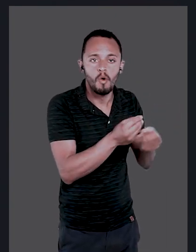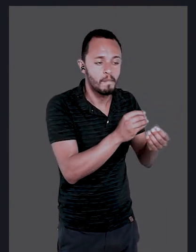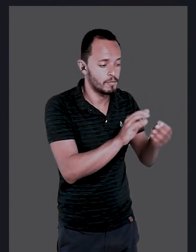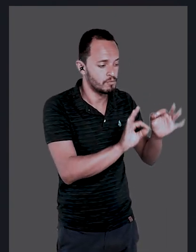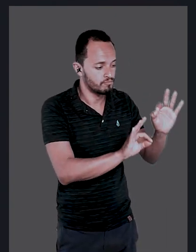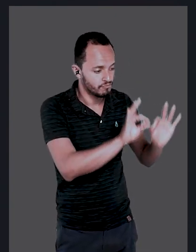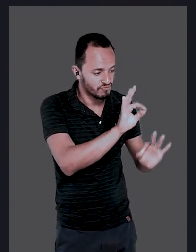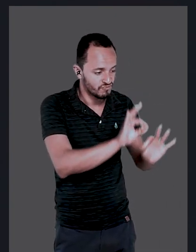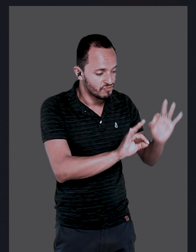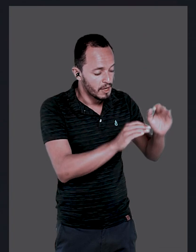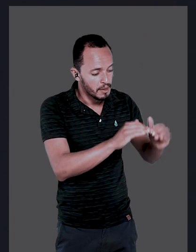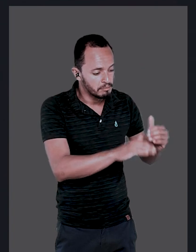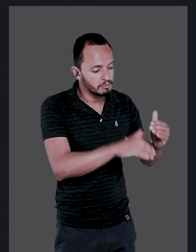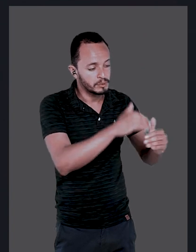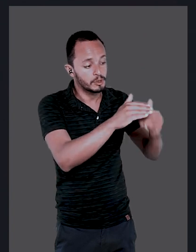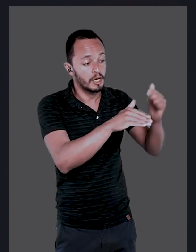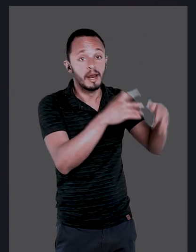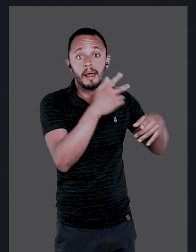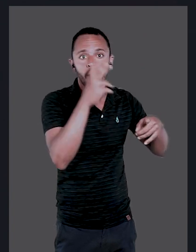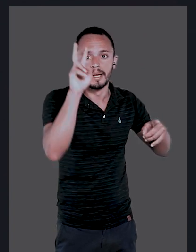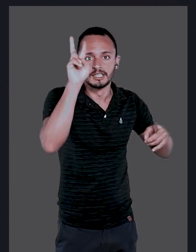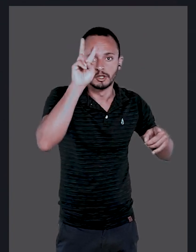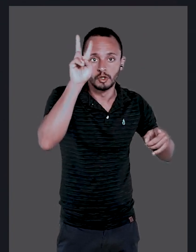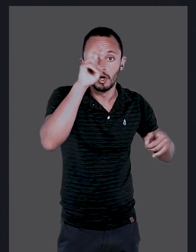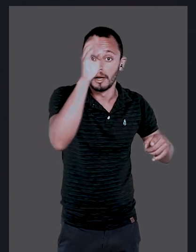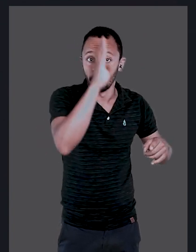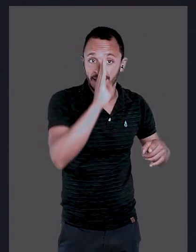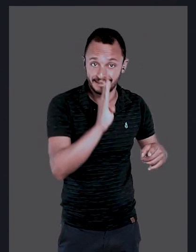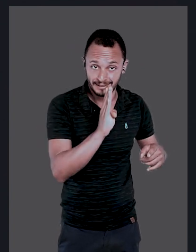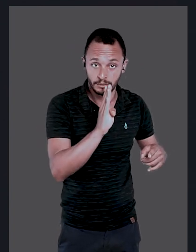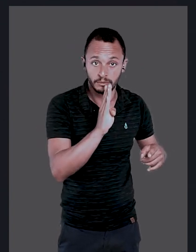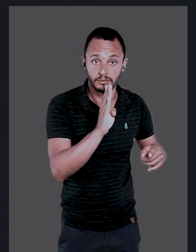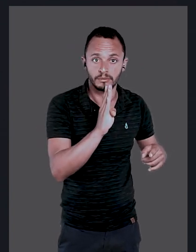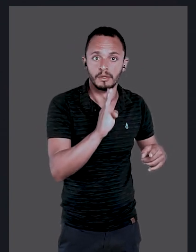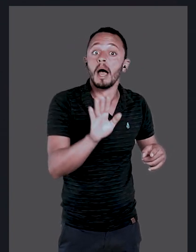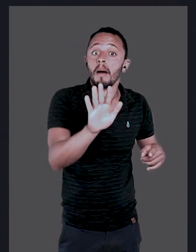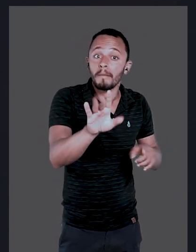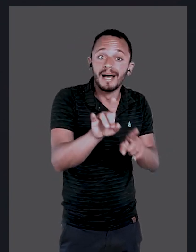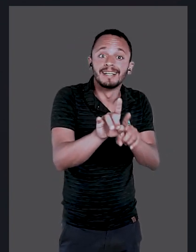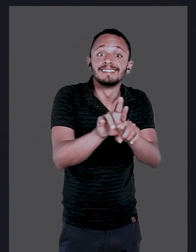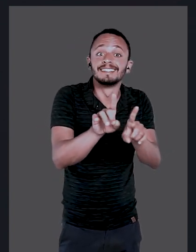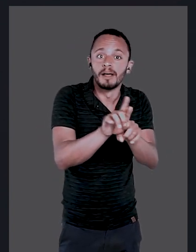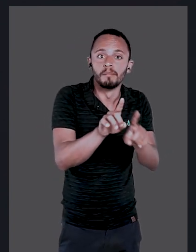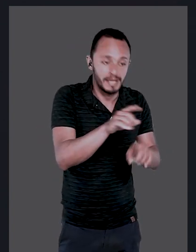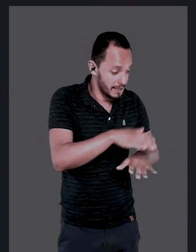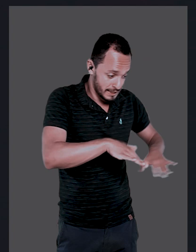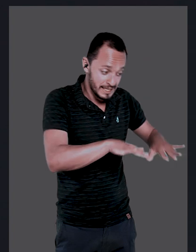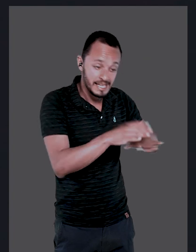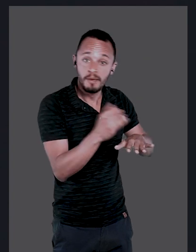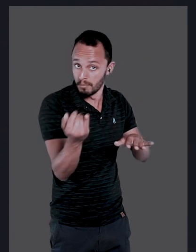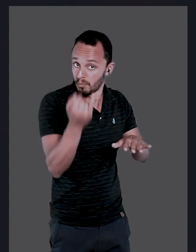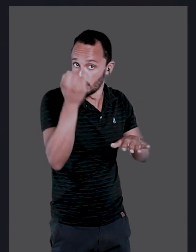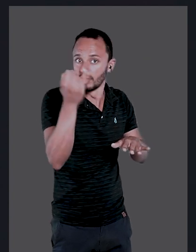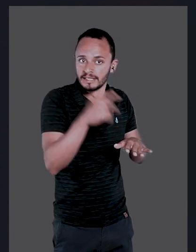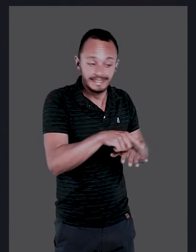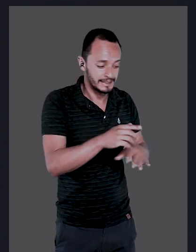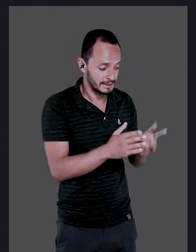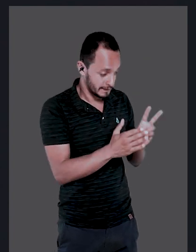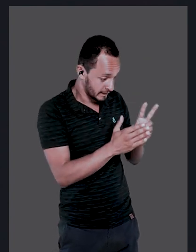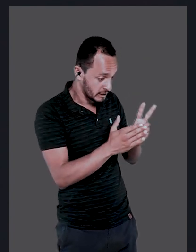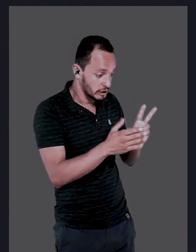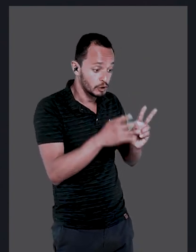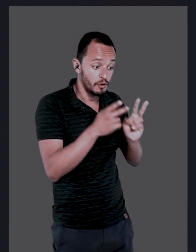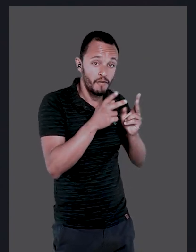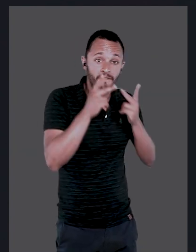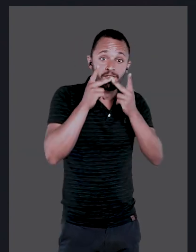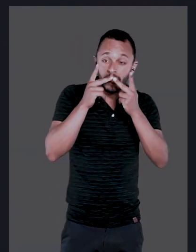criação do Brasil, não é? Que a formação do Brasil também precisa de ser contada pelo lado de lá, pelo lado daqueles que